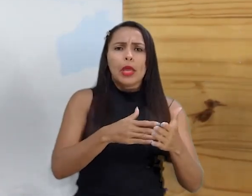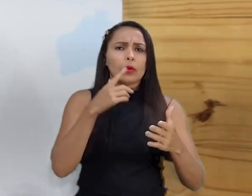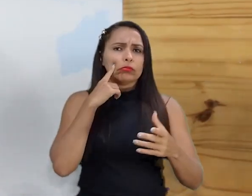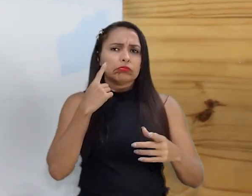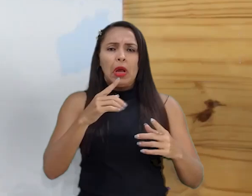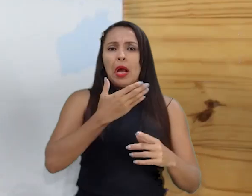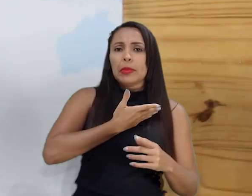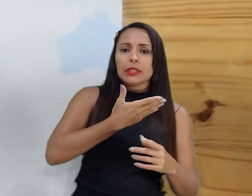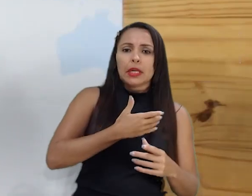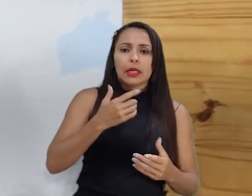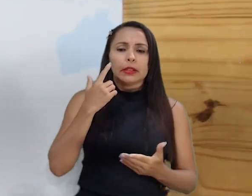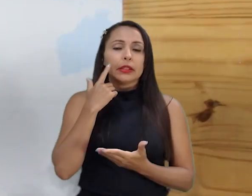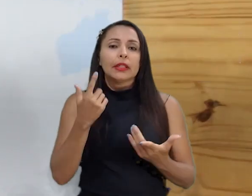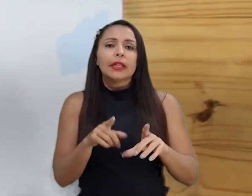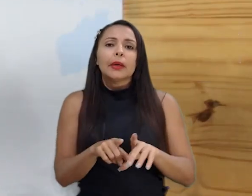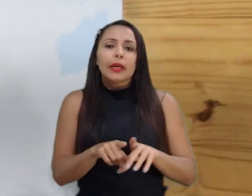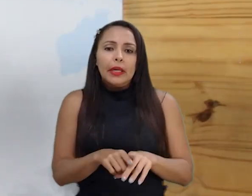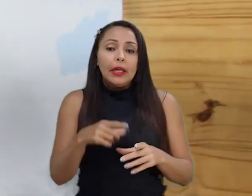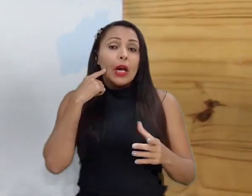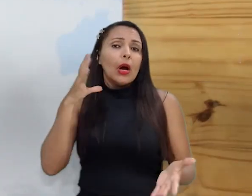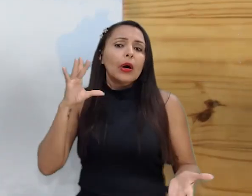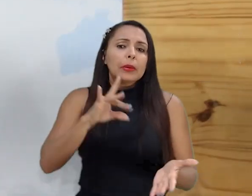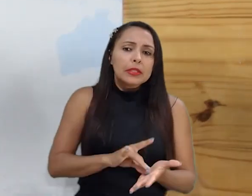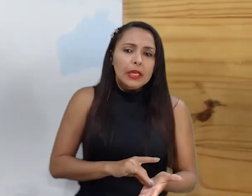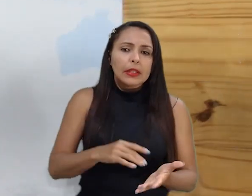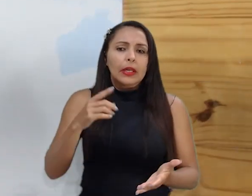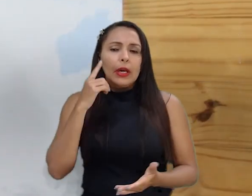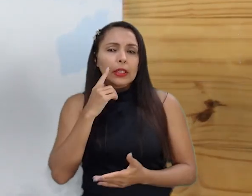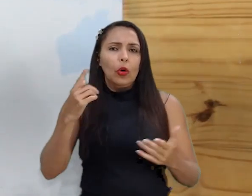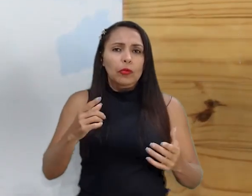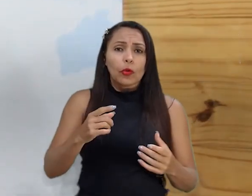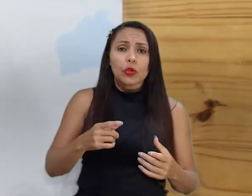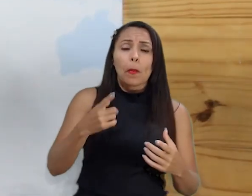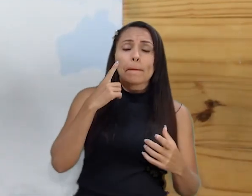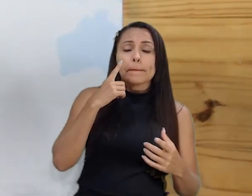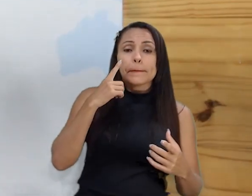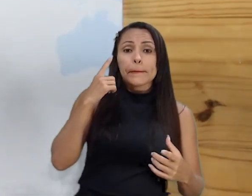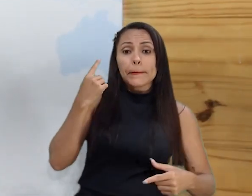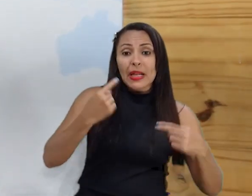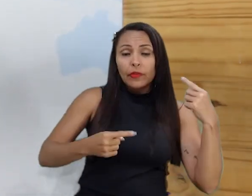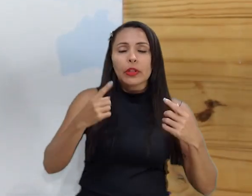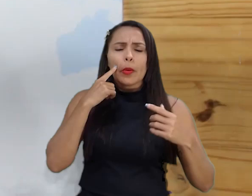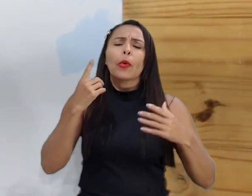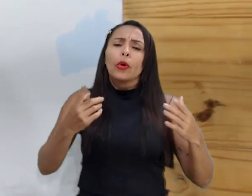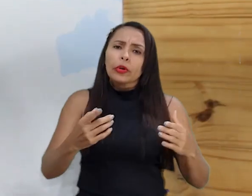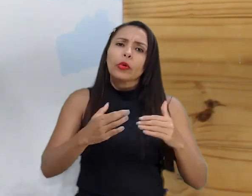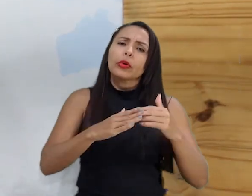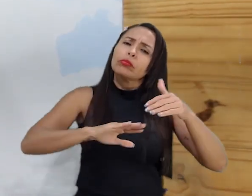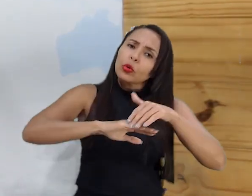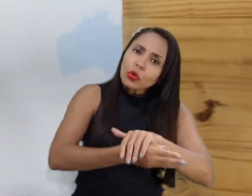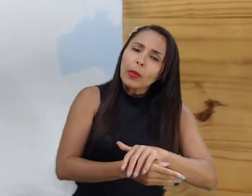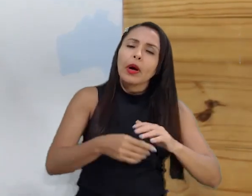um chama o outro de futurista. Então era realmente um insulto, era como um palavrão. Mas depois as pessoas foram se acostumando com